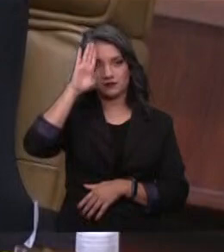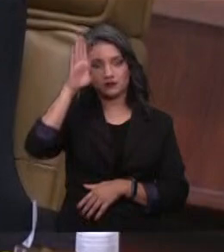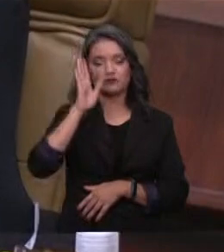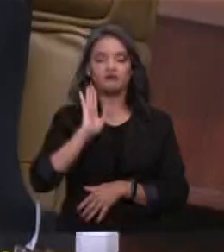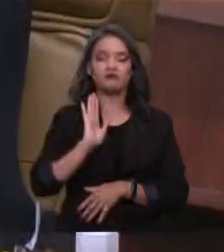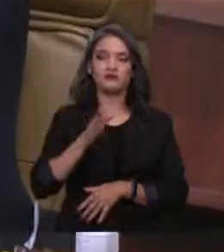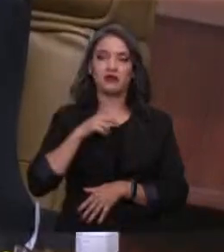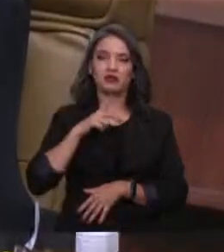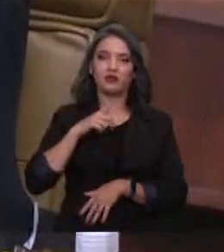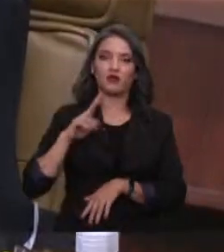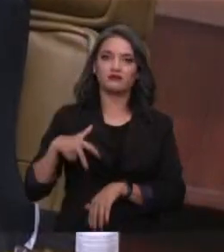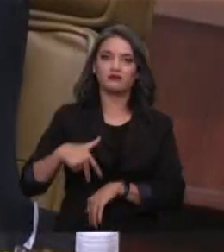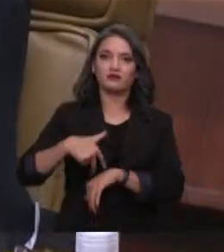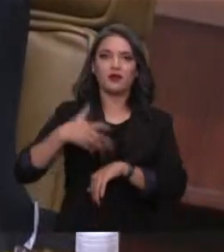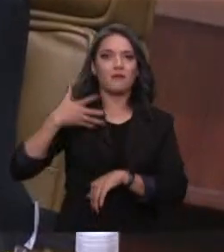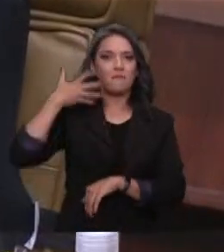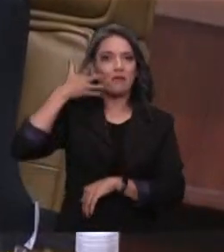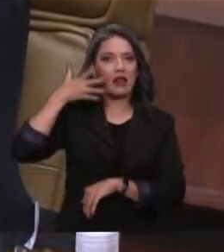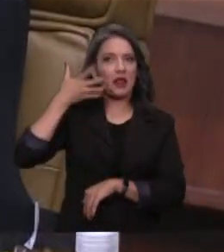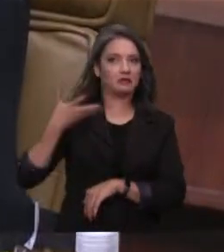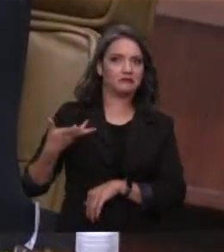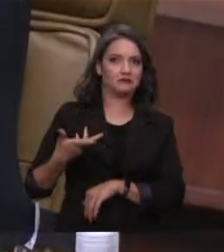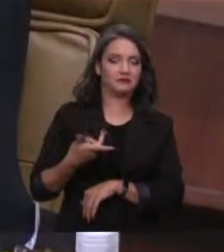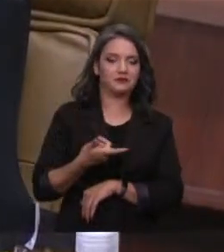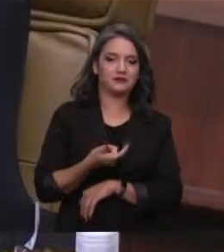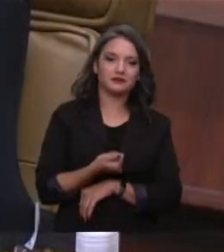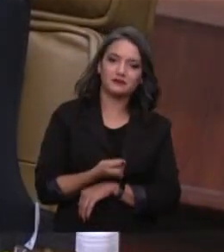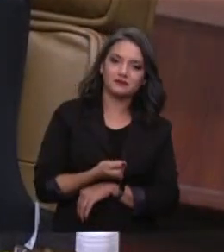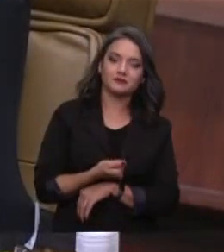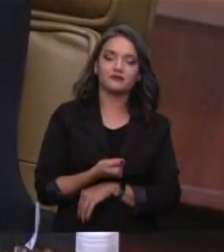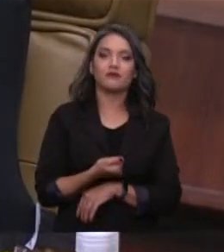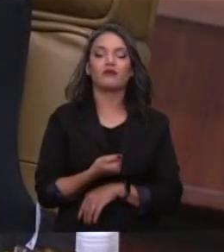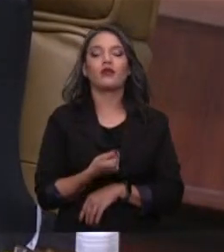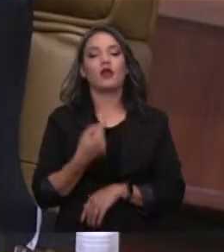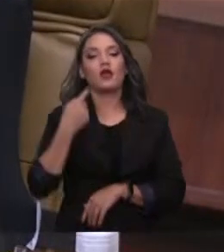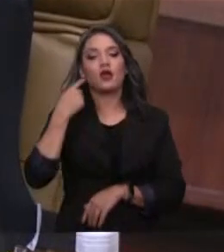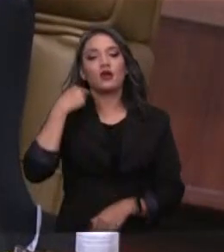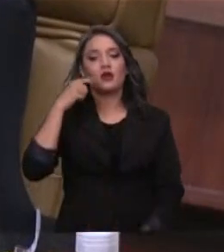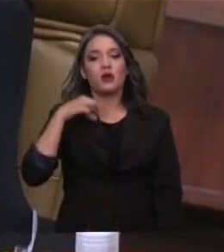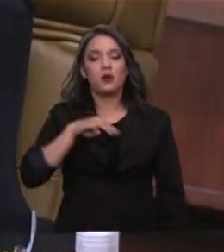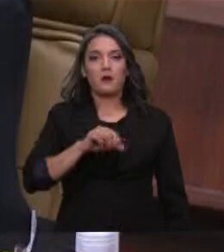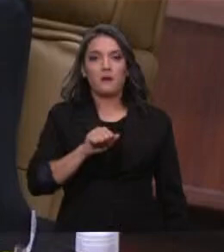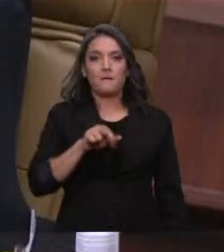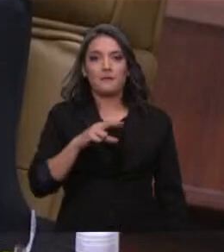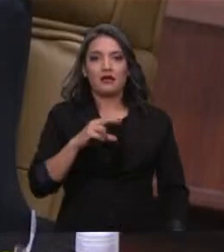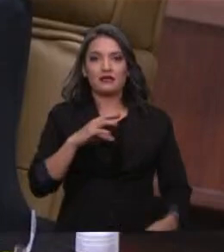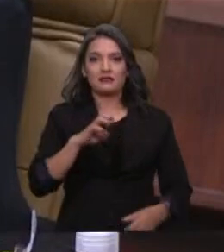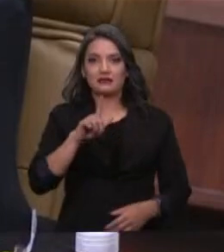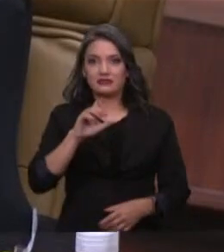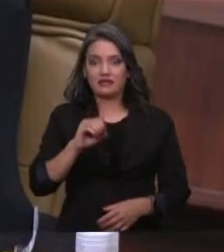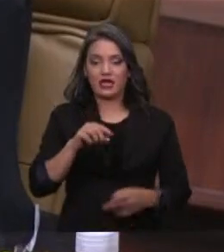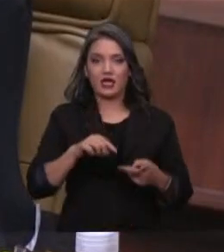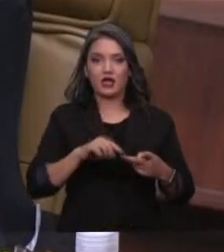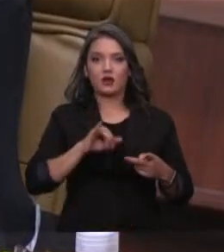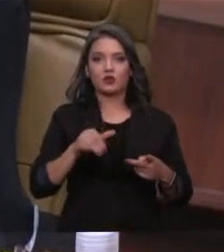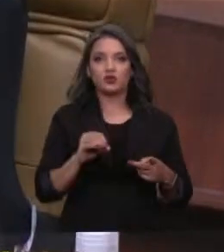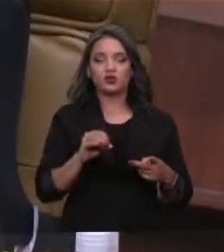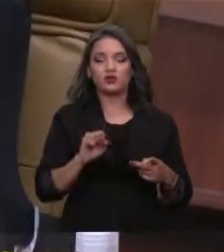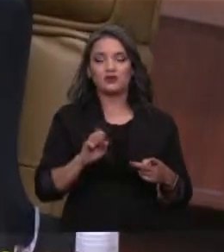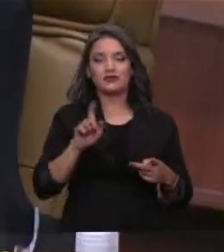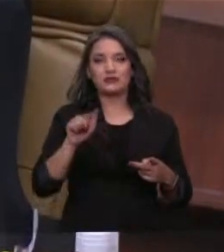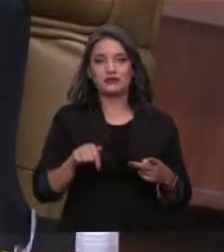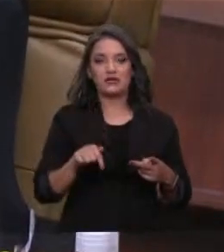que brilhantemente fizeram suas sustentações orais, doutor Marcelo Bessa, doutor José Eduardo Alckmin, doutor